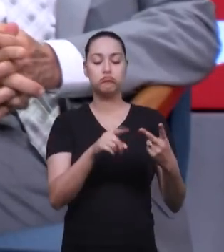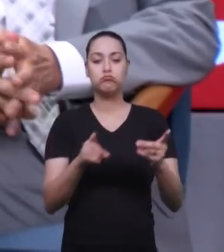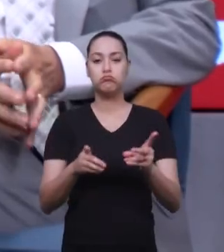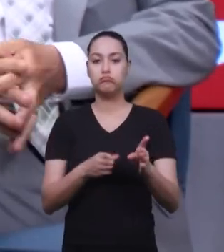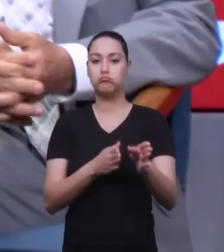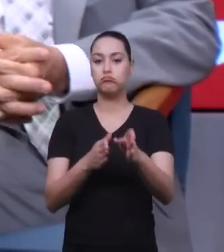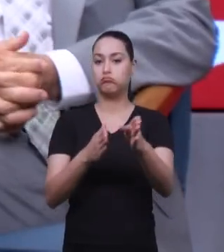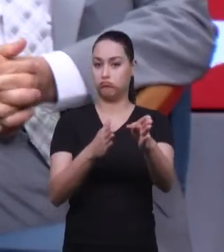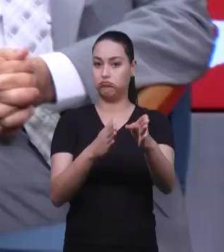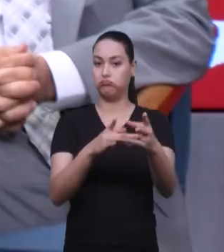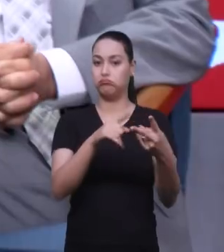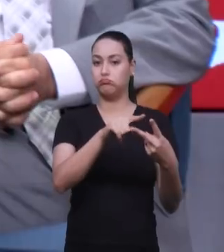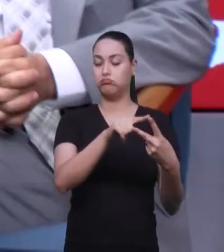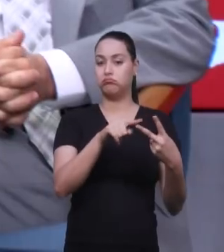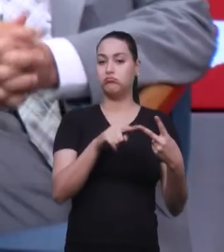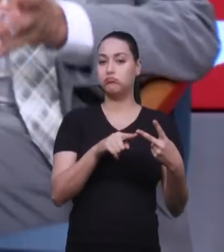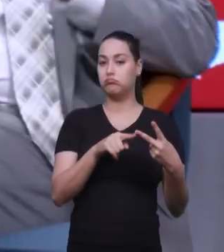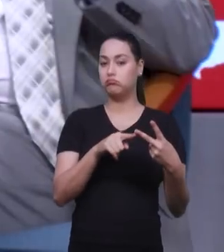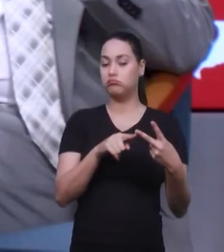Ali tem